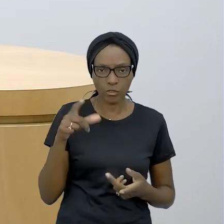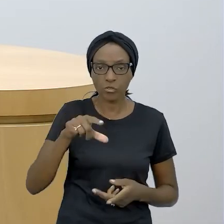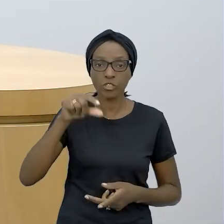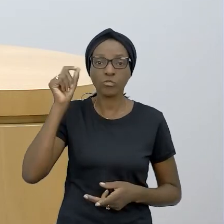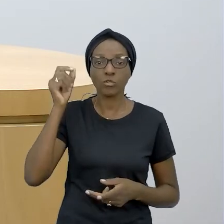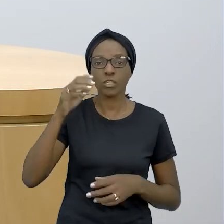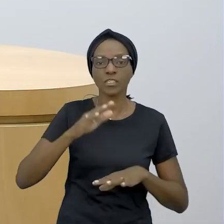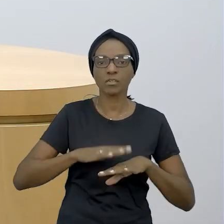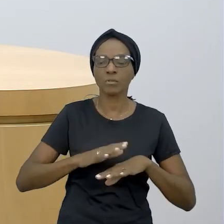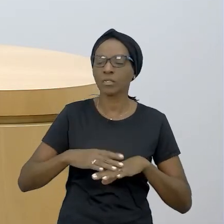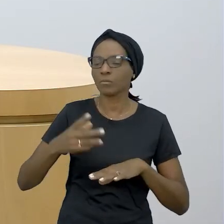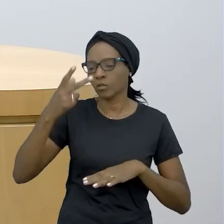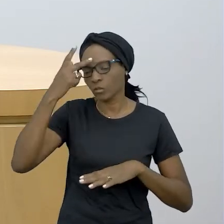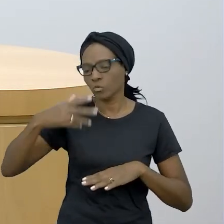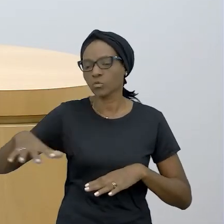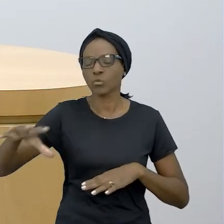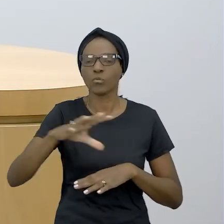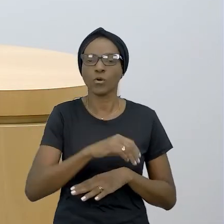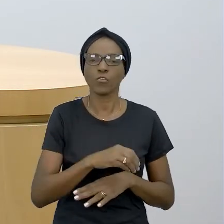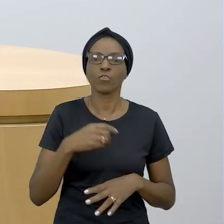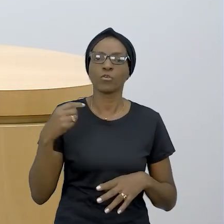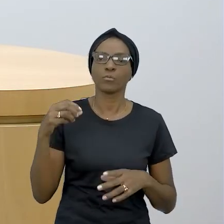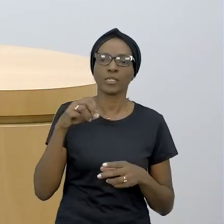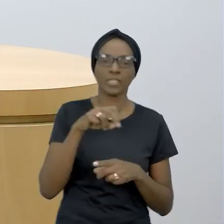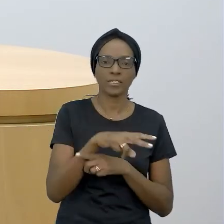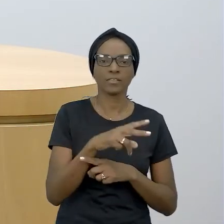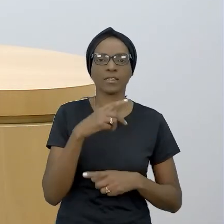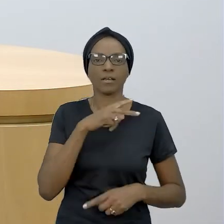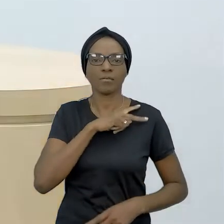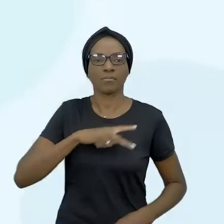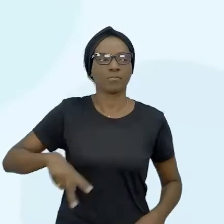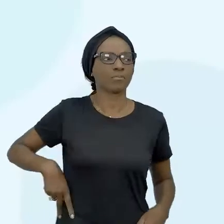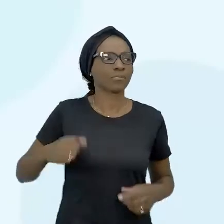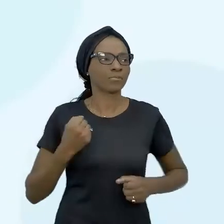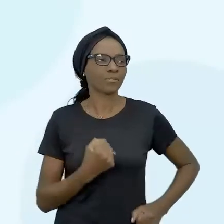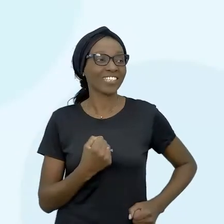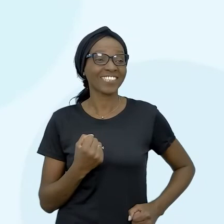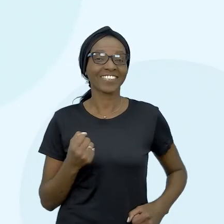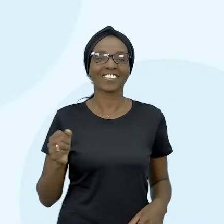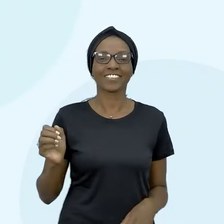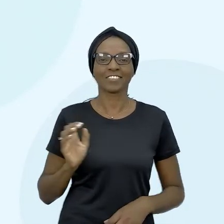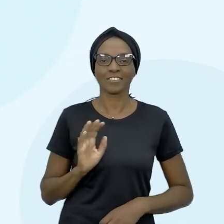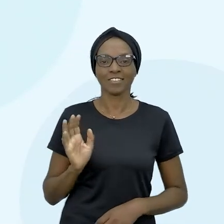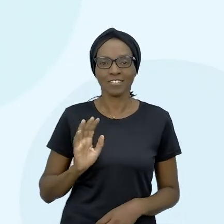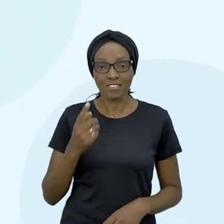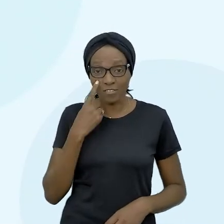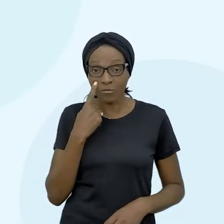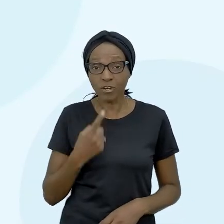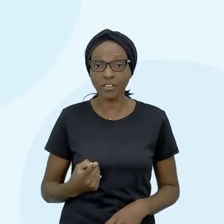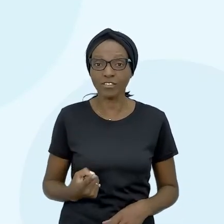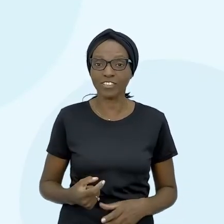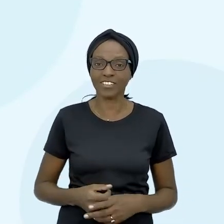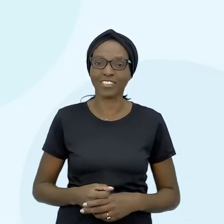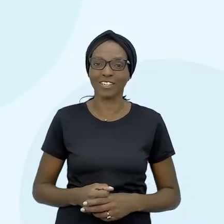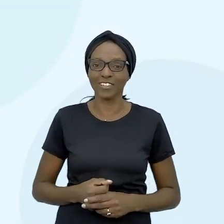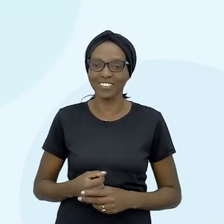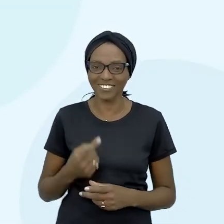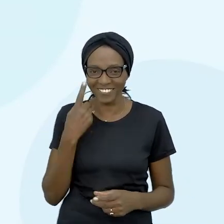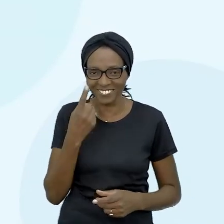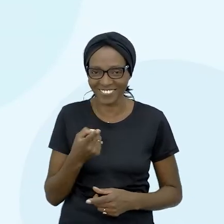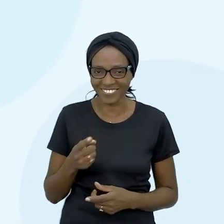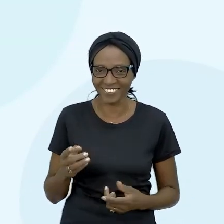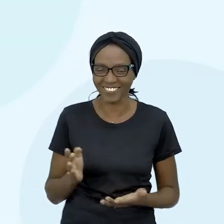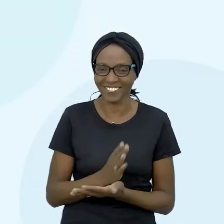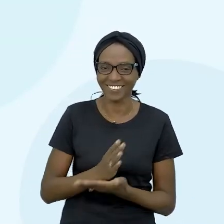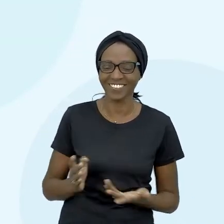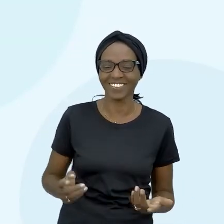eleita presidente da República? Vamos ver algumas? A gente encontra isso lá no artigo 84,